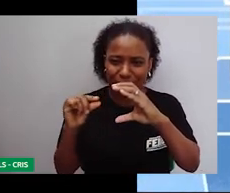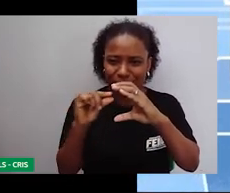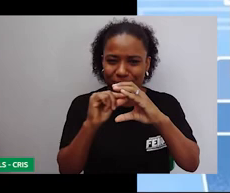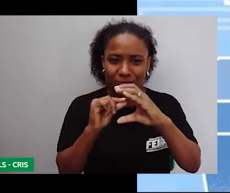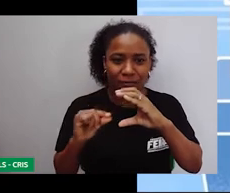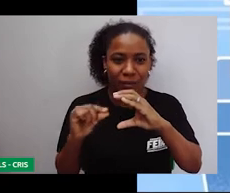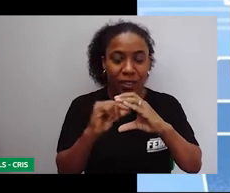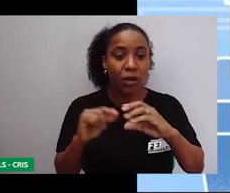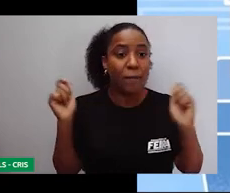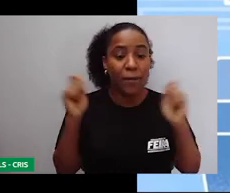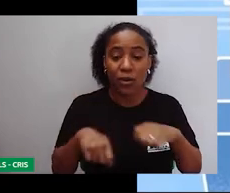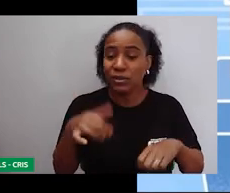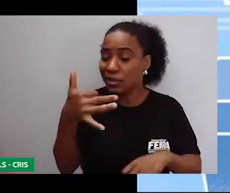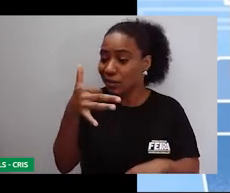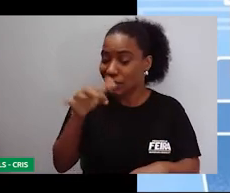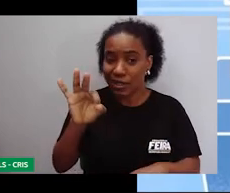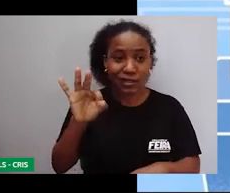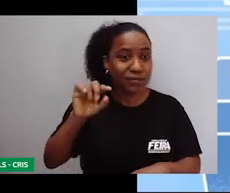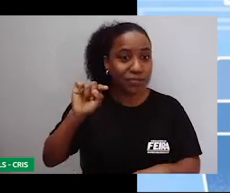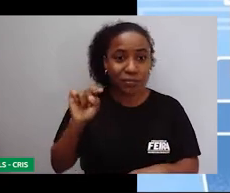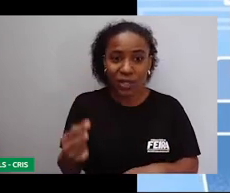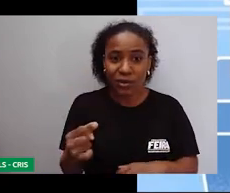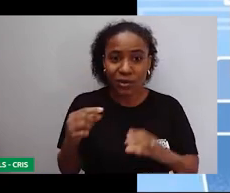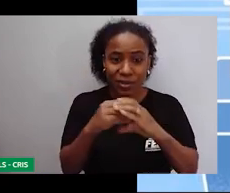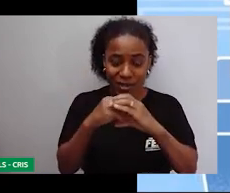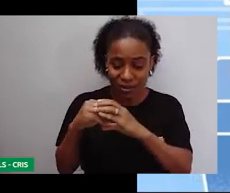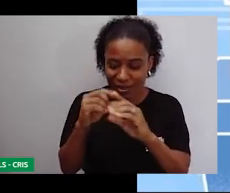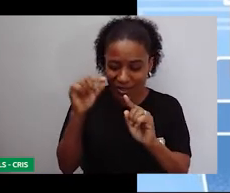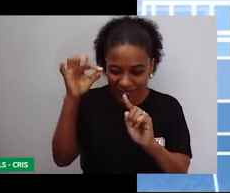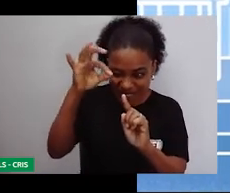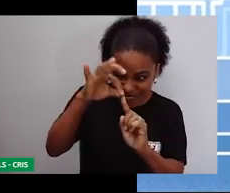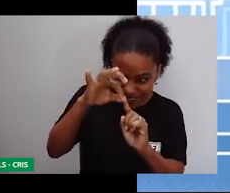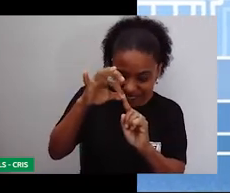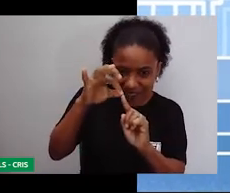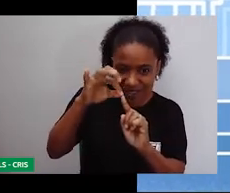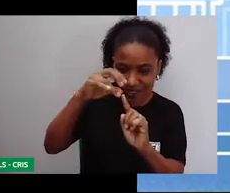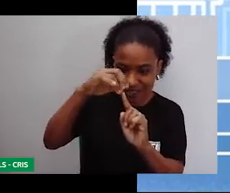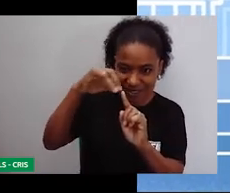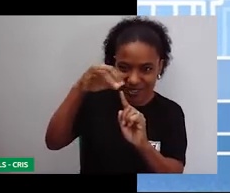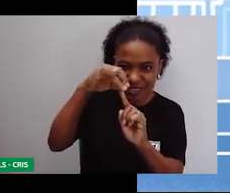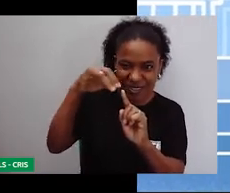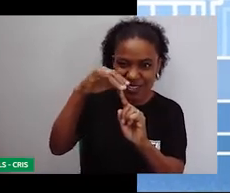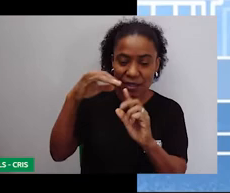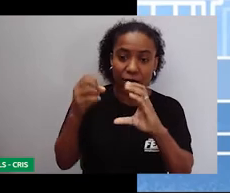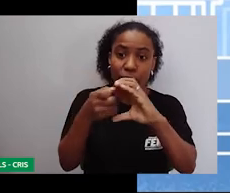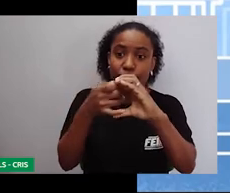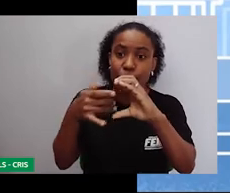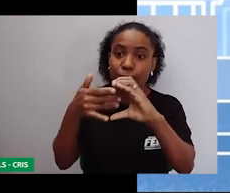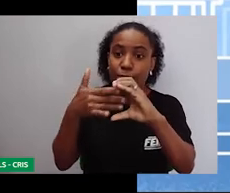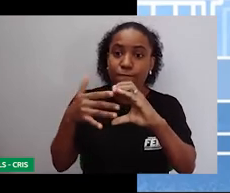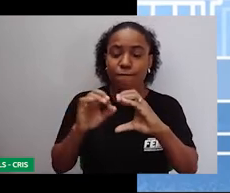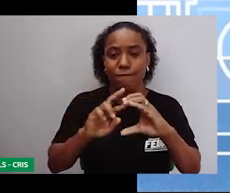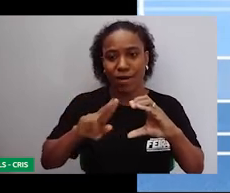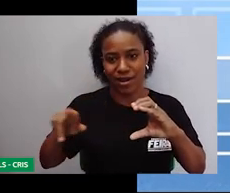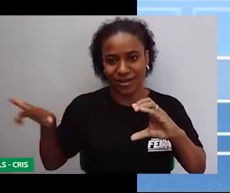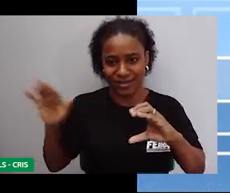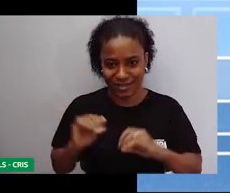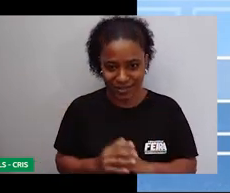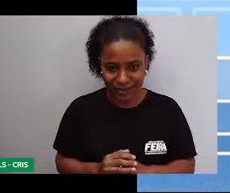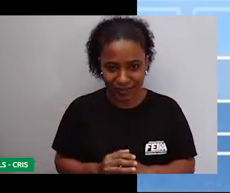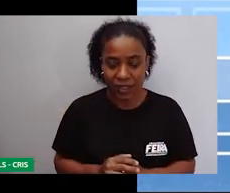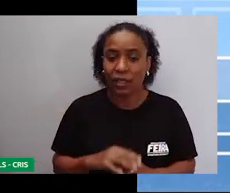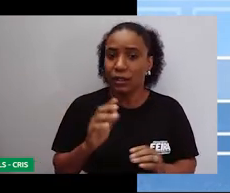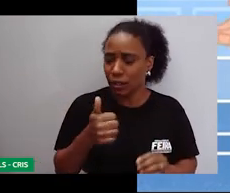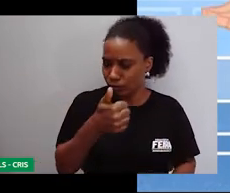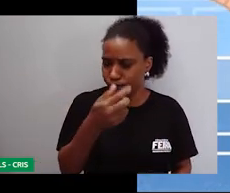10 mil células sobre a cabeça de um alfinete. As células humanas são divididas em cerca de